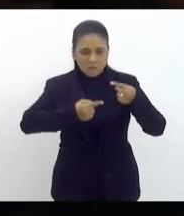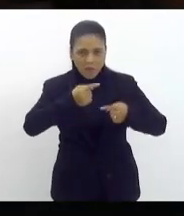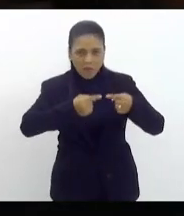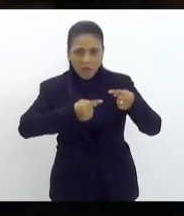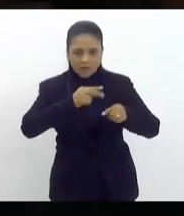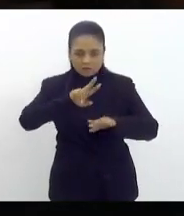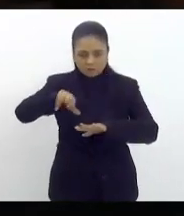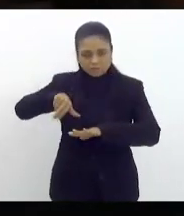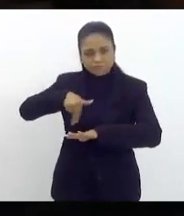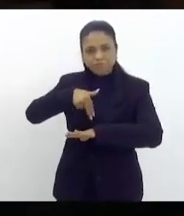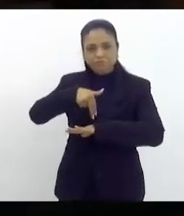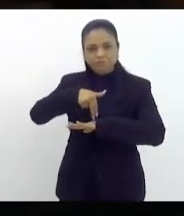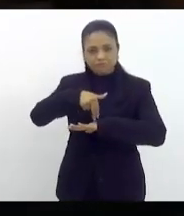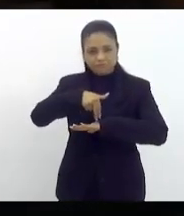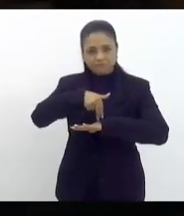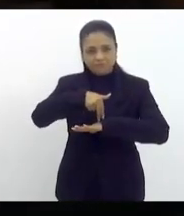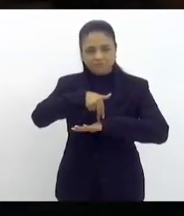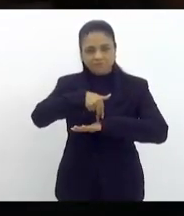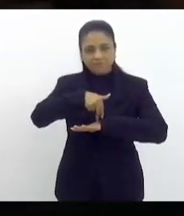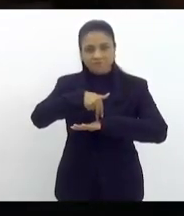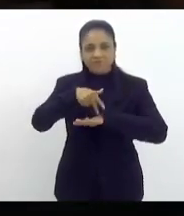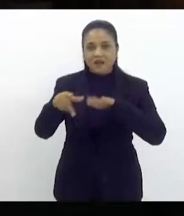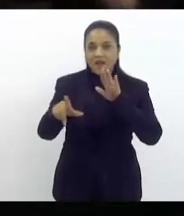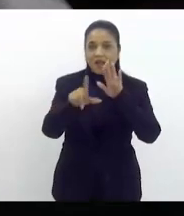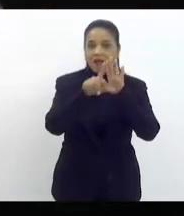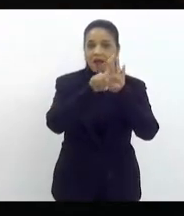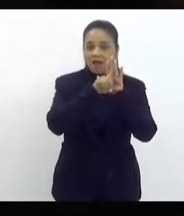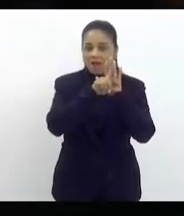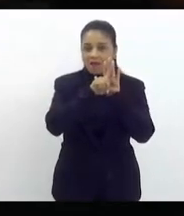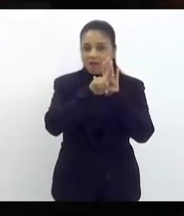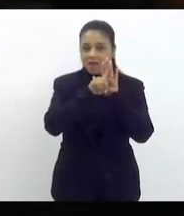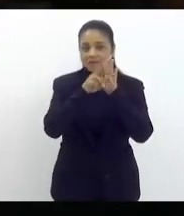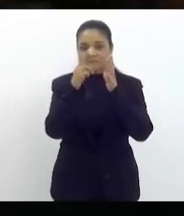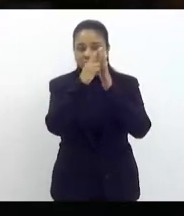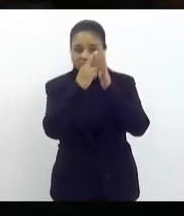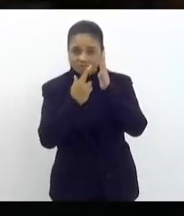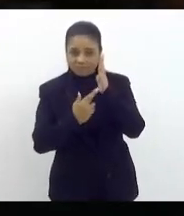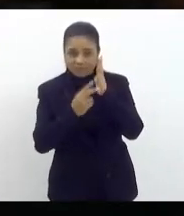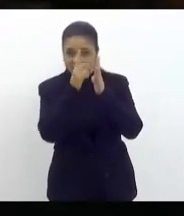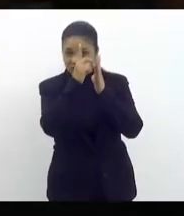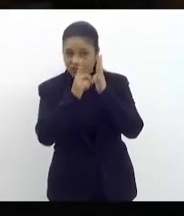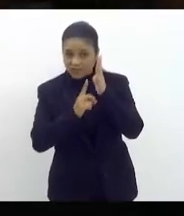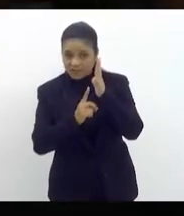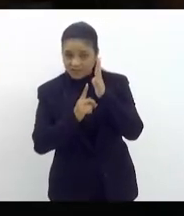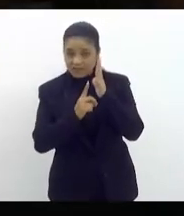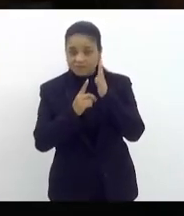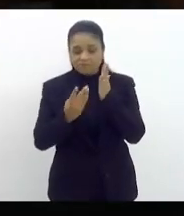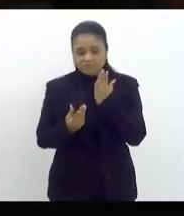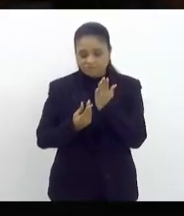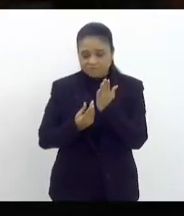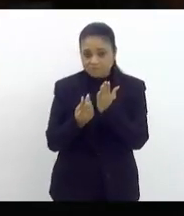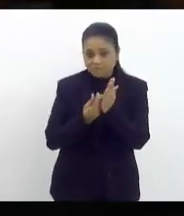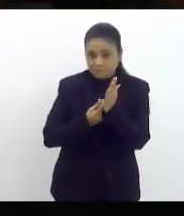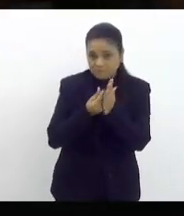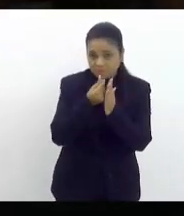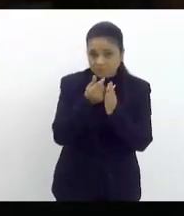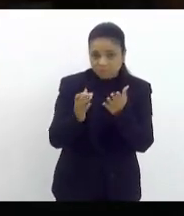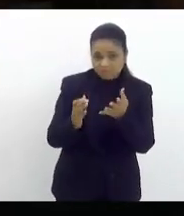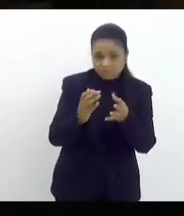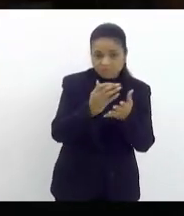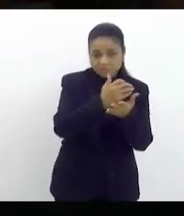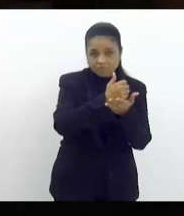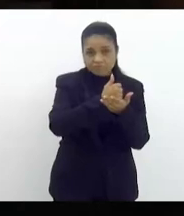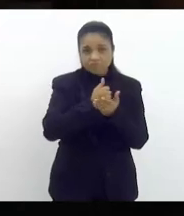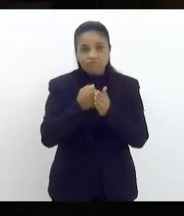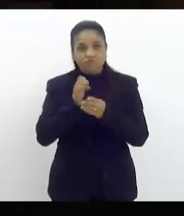relação à lei de diretrizes orçamentárias, que vão prever o orçamento do